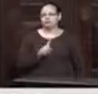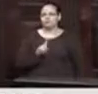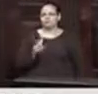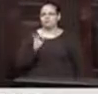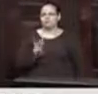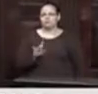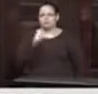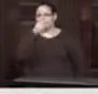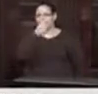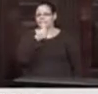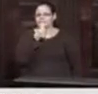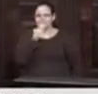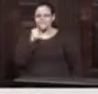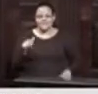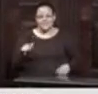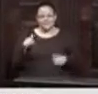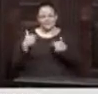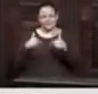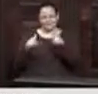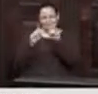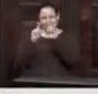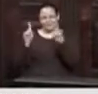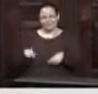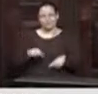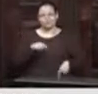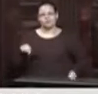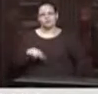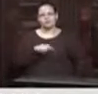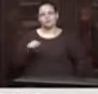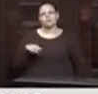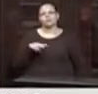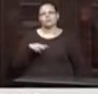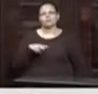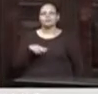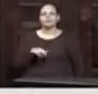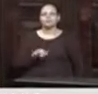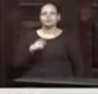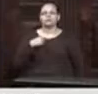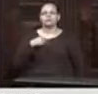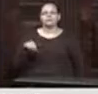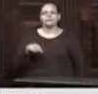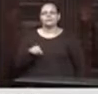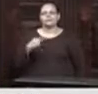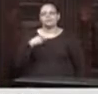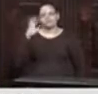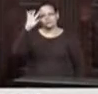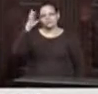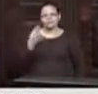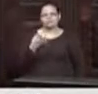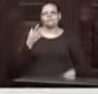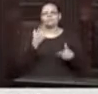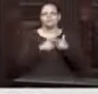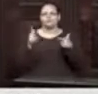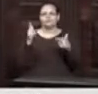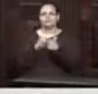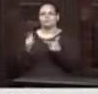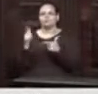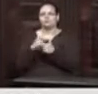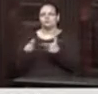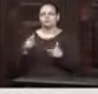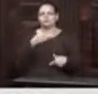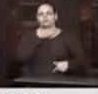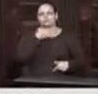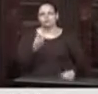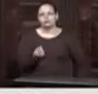apenas sacrificando o servidor que nós vamos estar aqui solucionando os problemas da